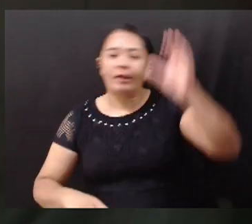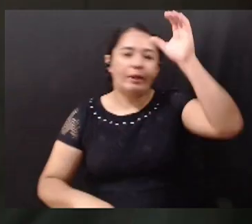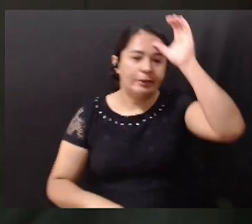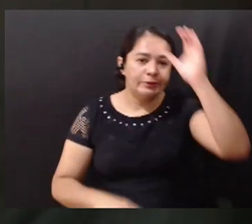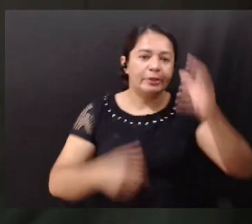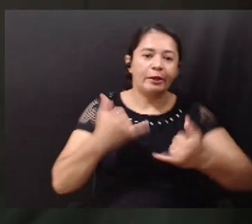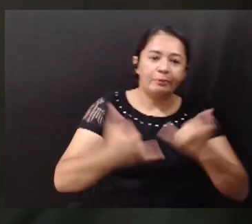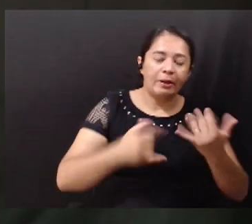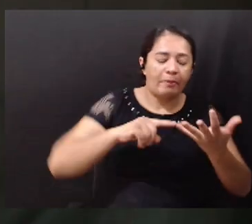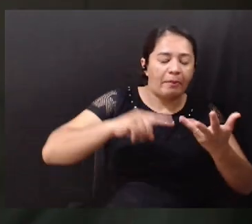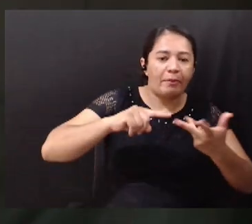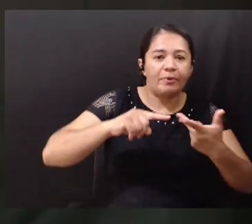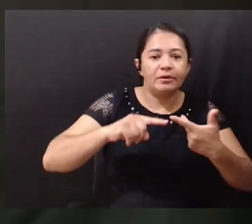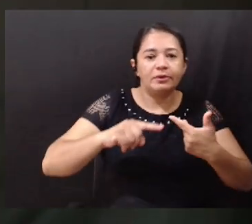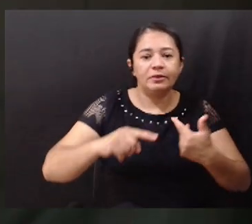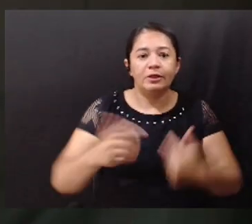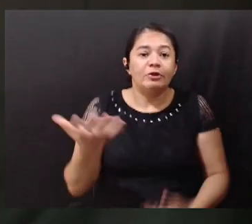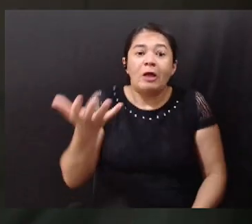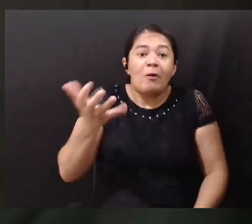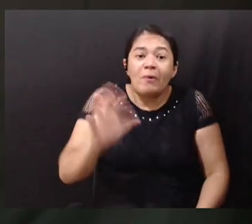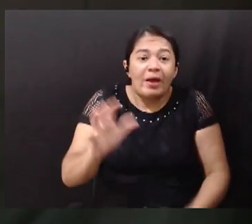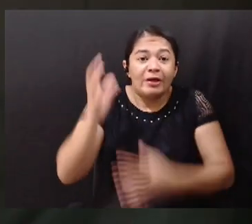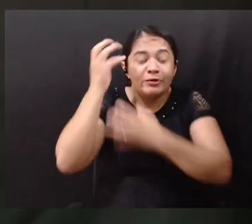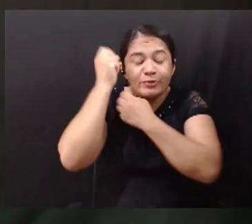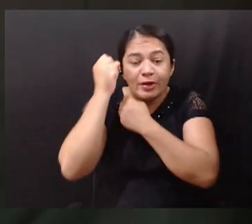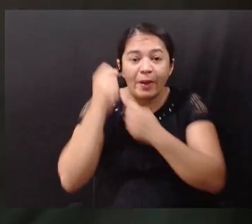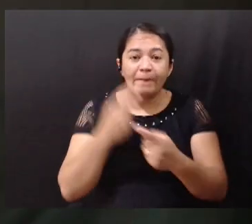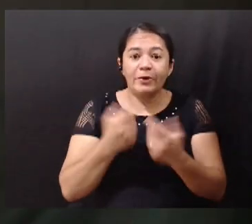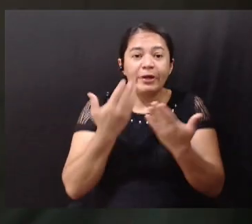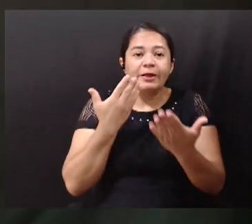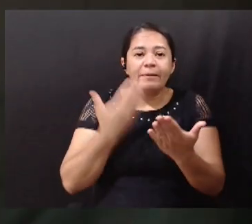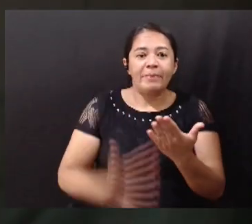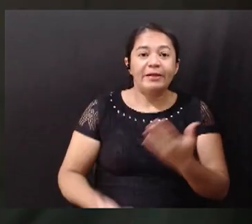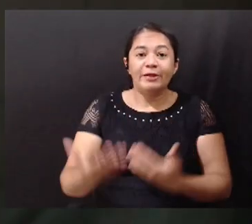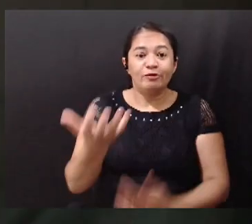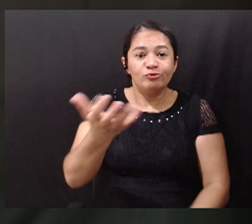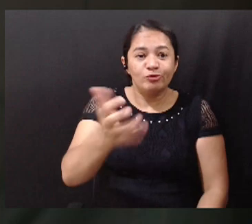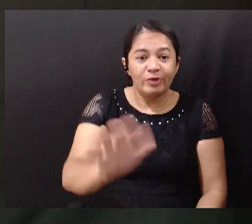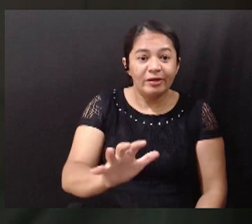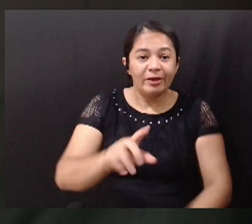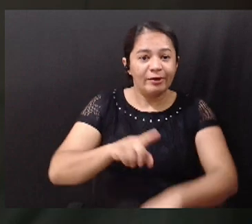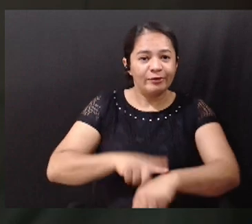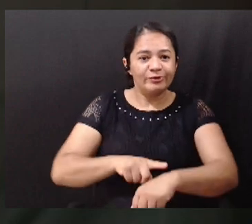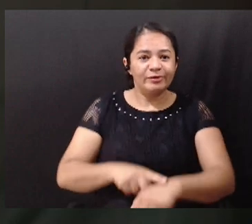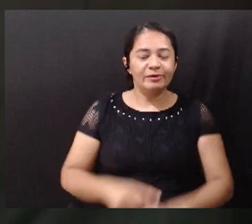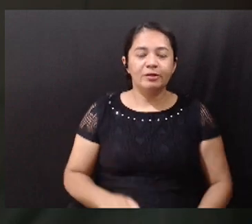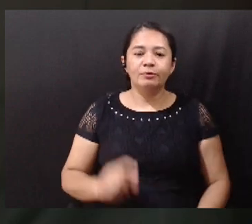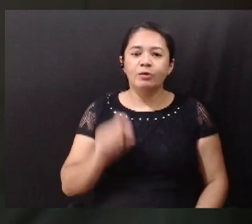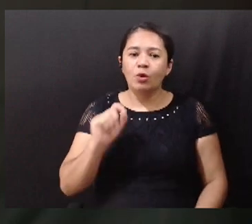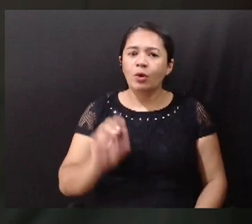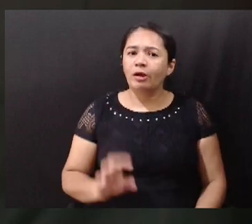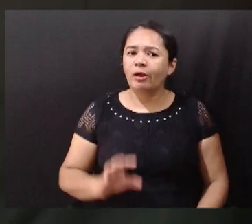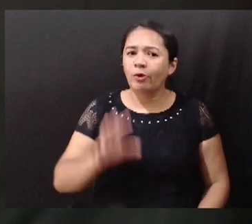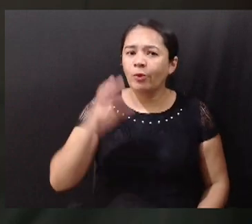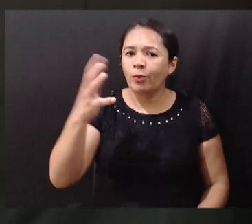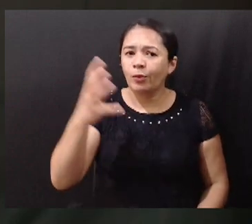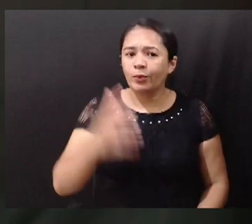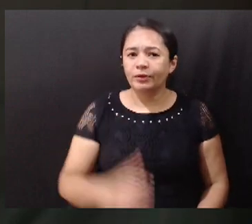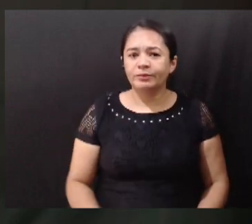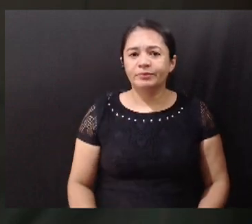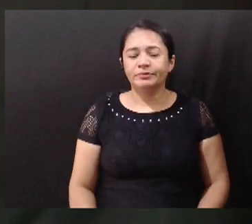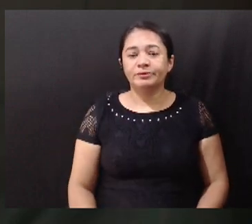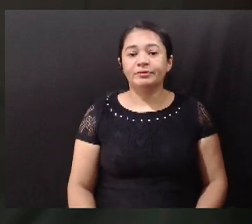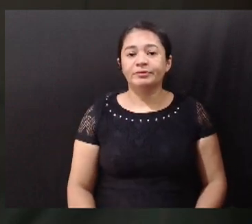fazer tudo e eu não quero dormir, porque eu não quero perder esse tempo, né? E aí, o que acontece? Existe aí uma